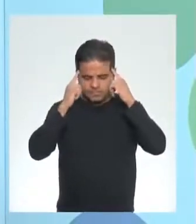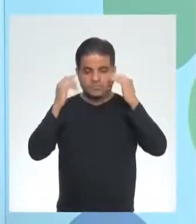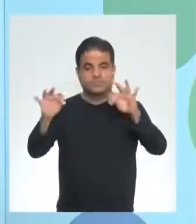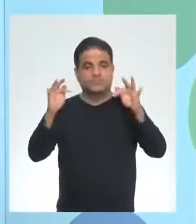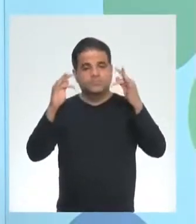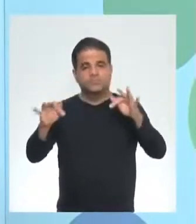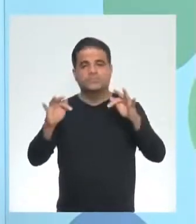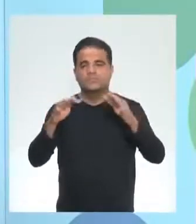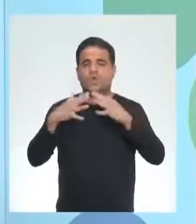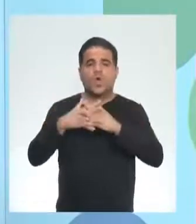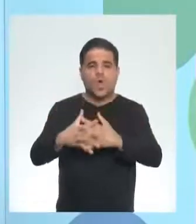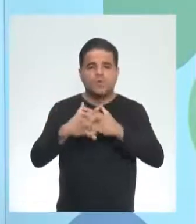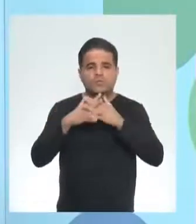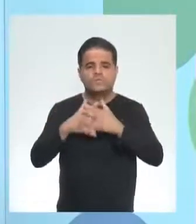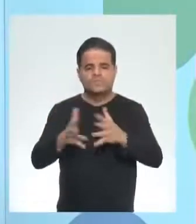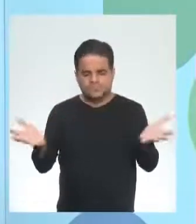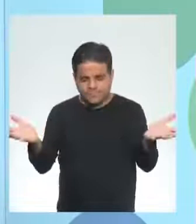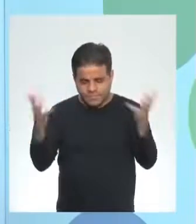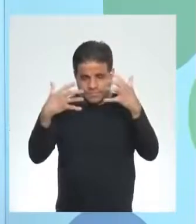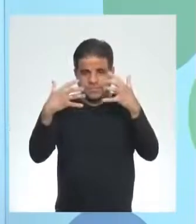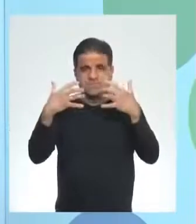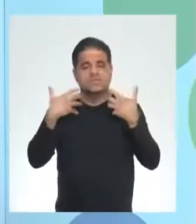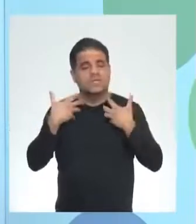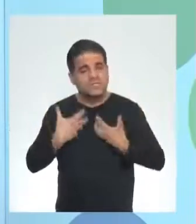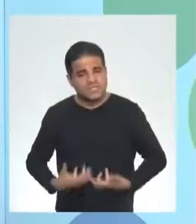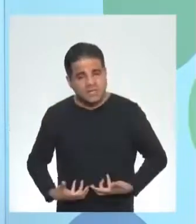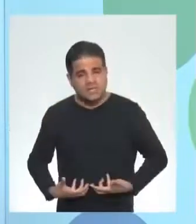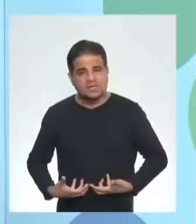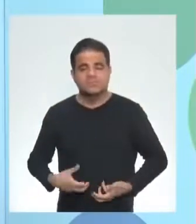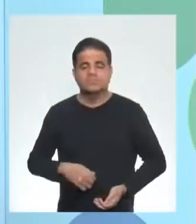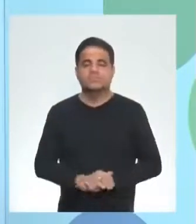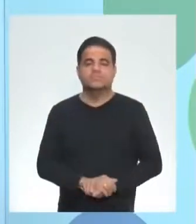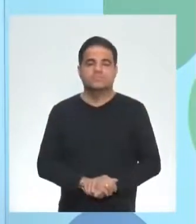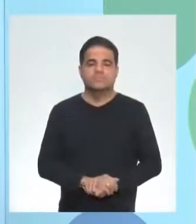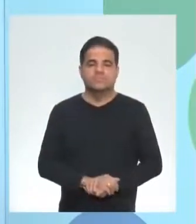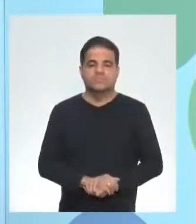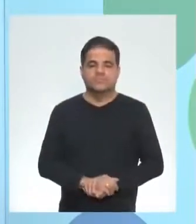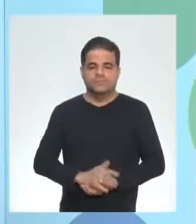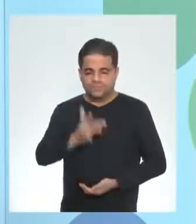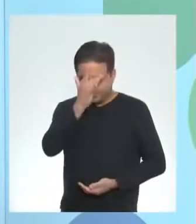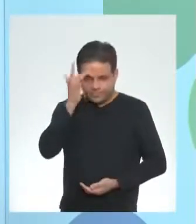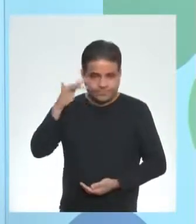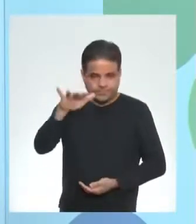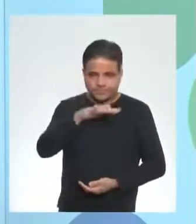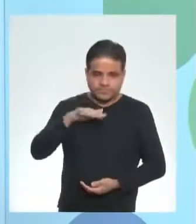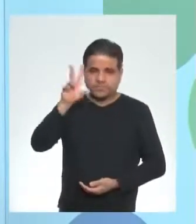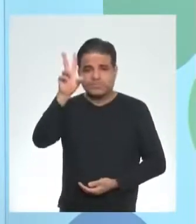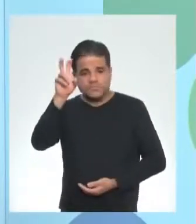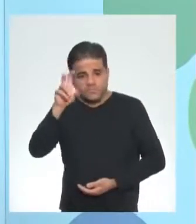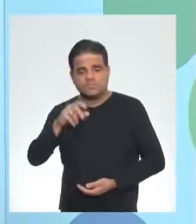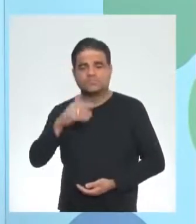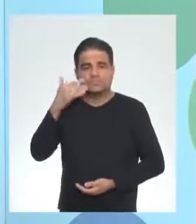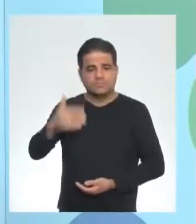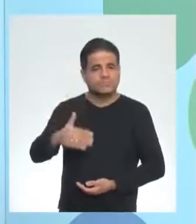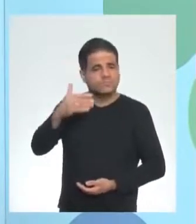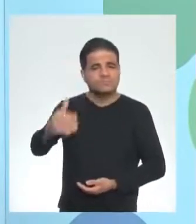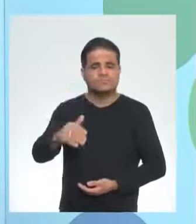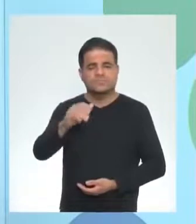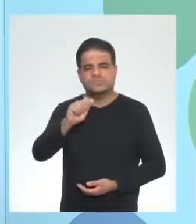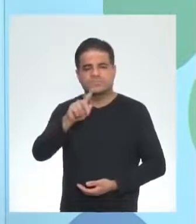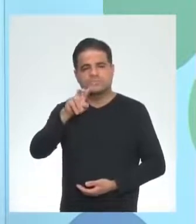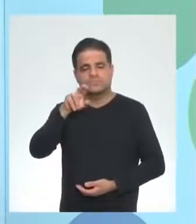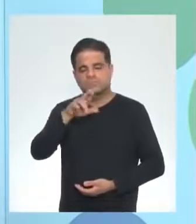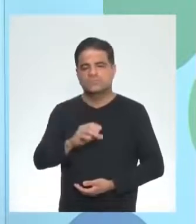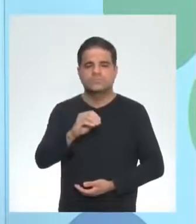estresse e confusão, né? Cansaço. Pessoal falando bastante da questão, né? Escola Francisco Álvaro Mourão com a gente